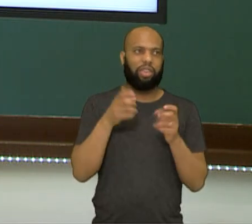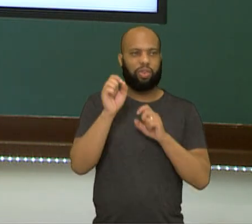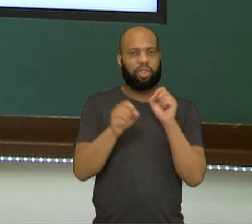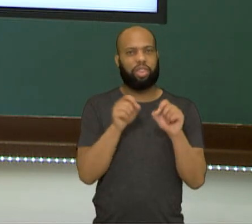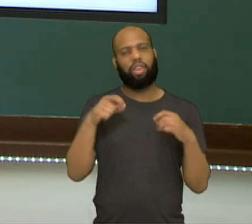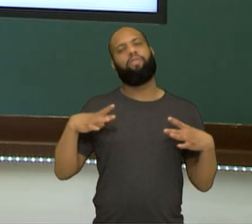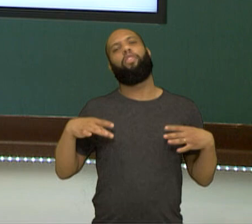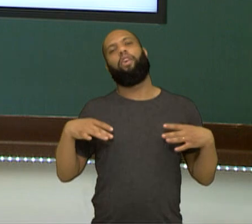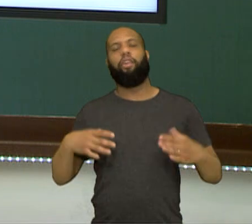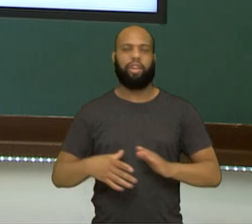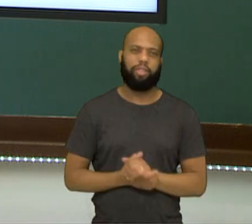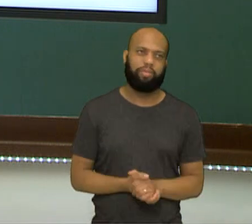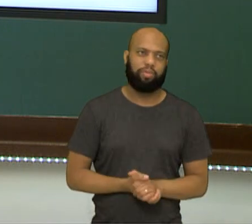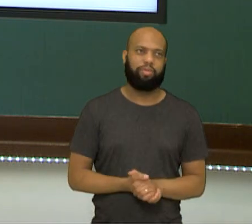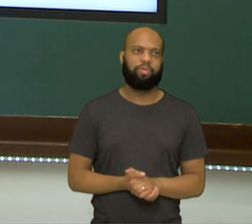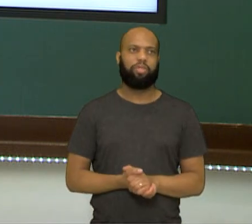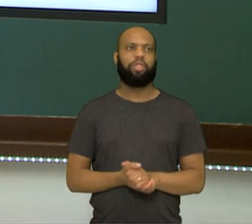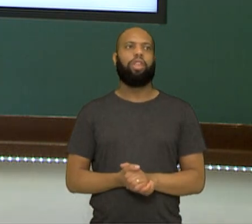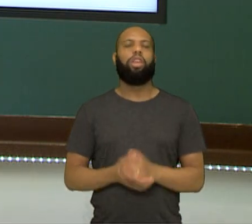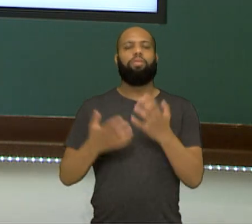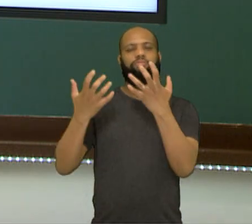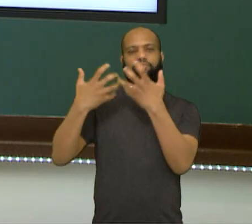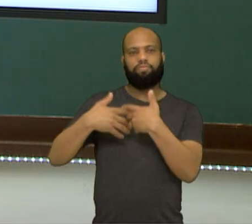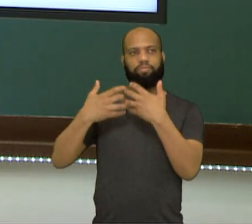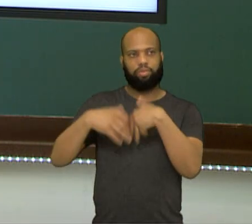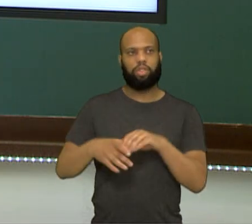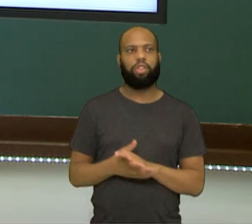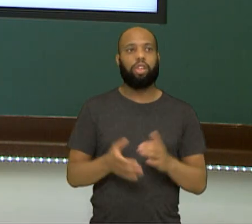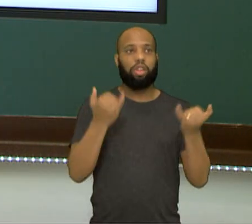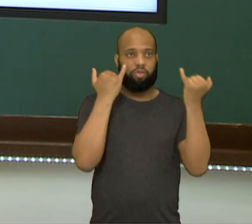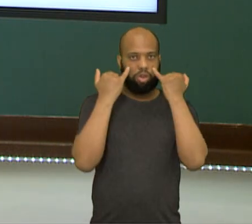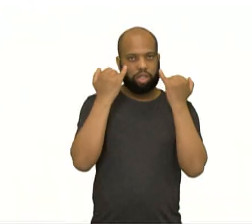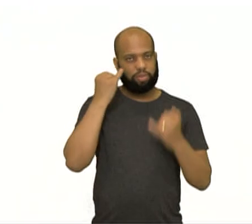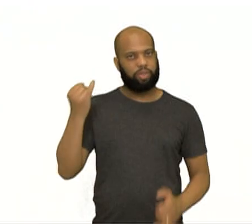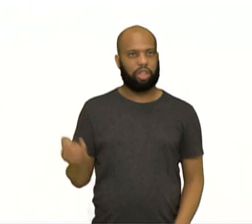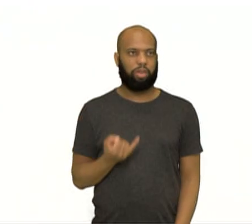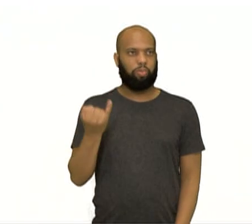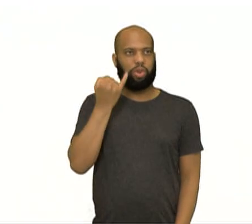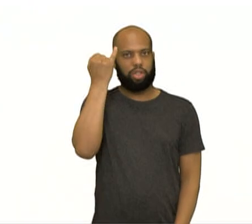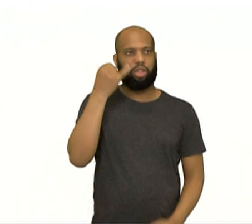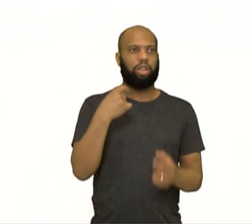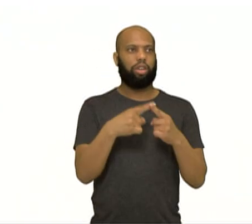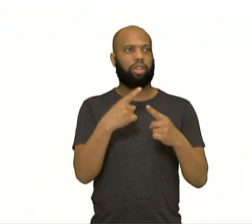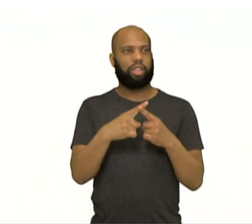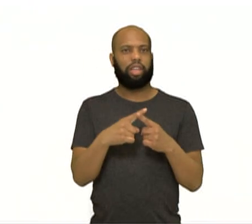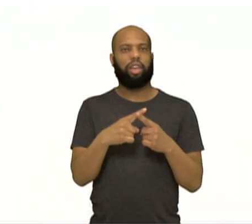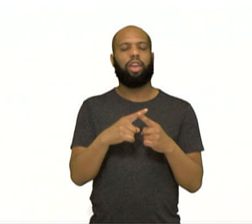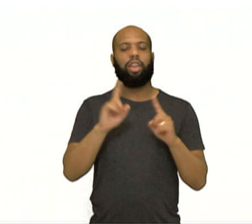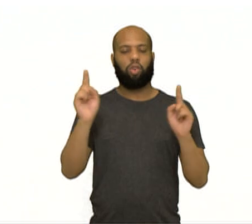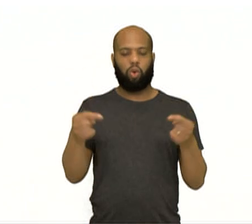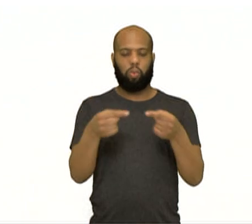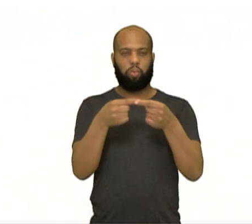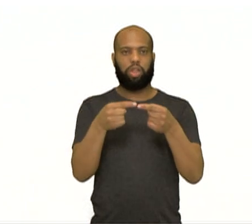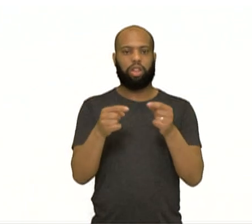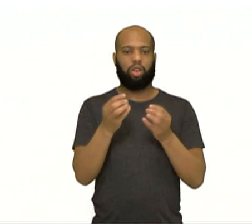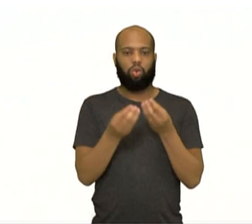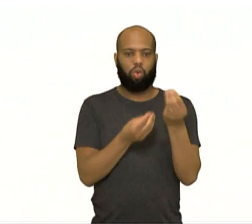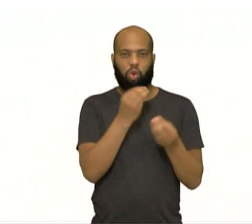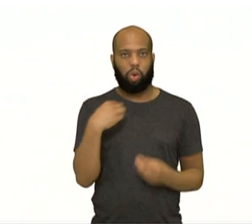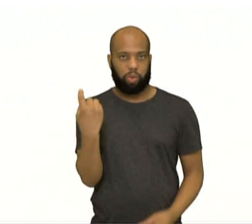de folga. Vamos pensar aqui. A informação é preciosa, né? Pois ela tem a ver com o nosso existir no